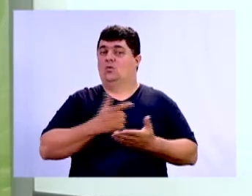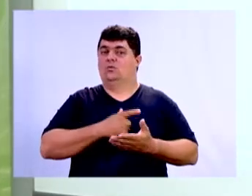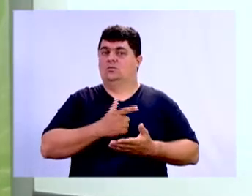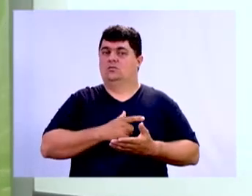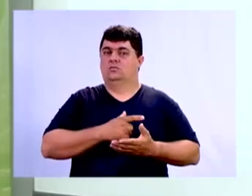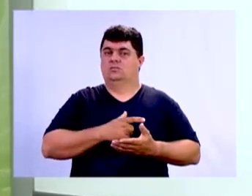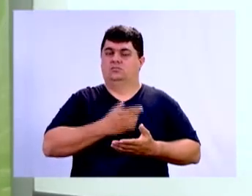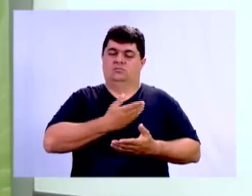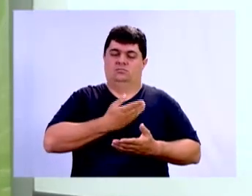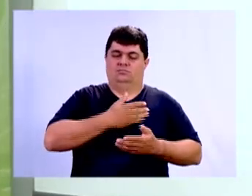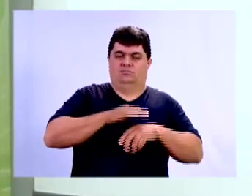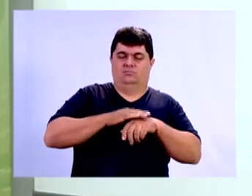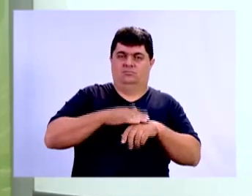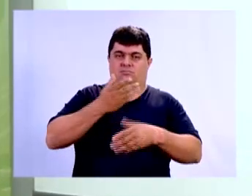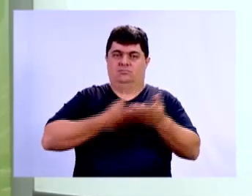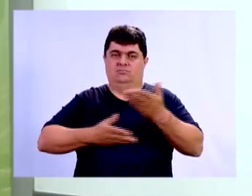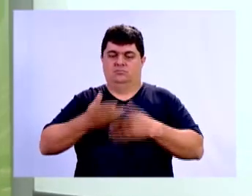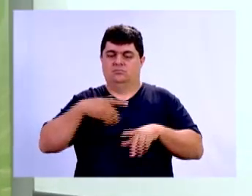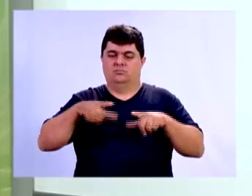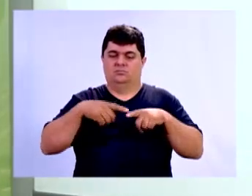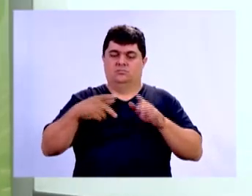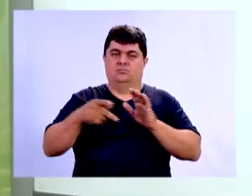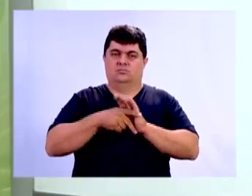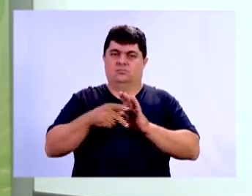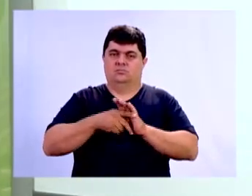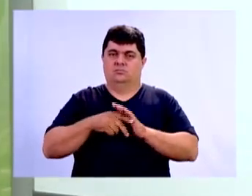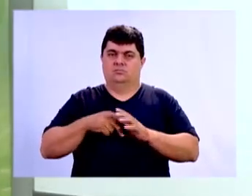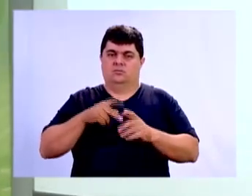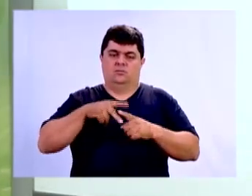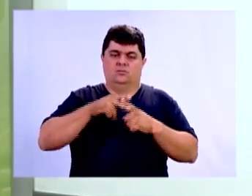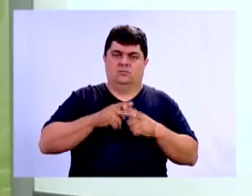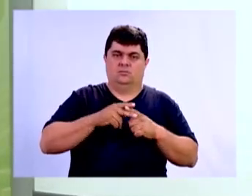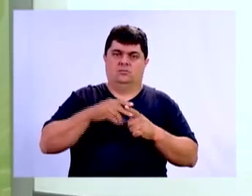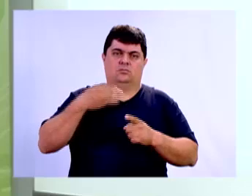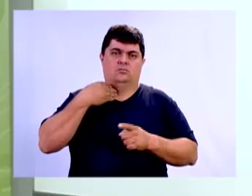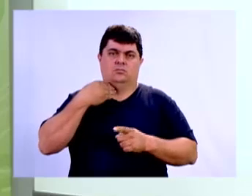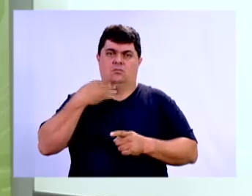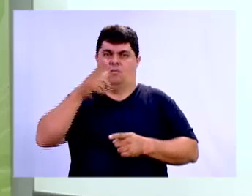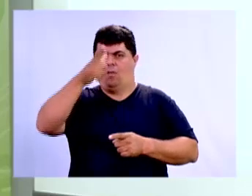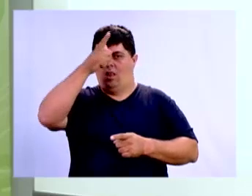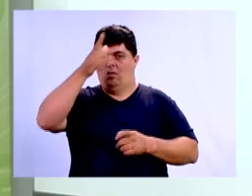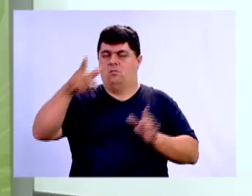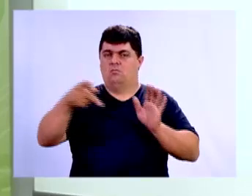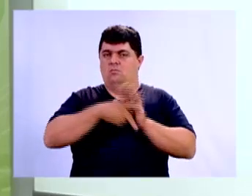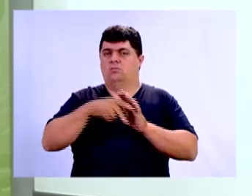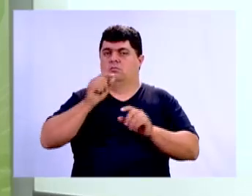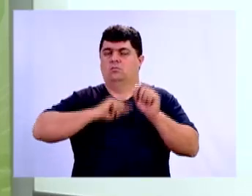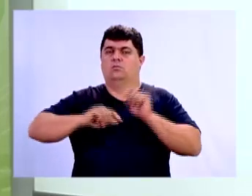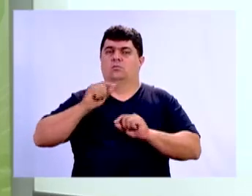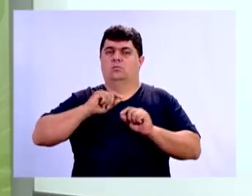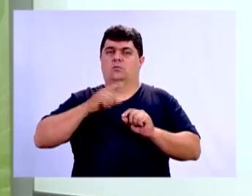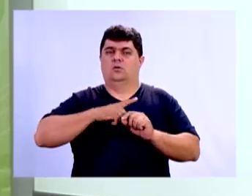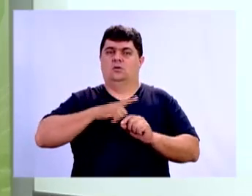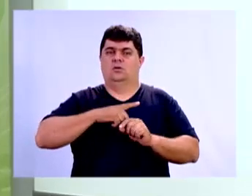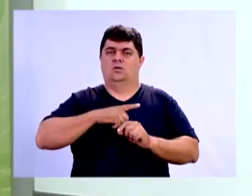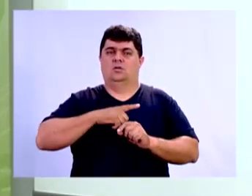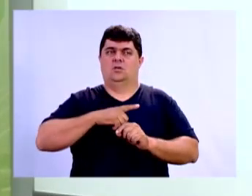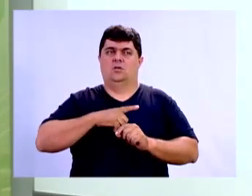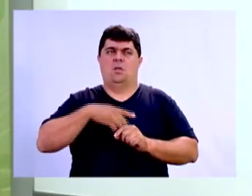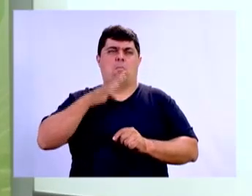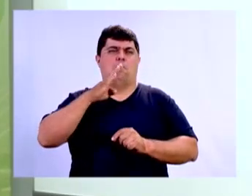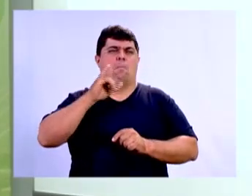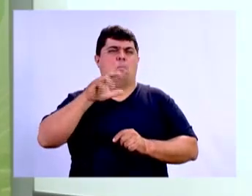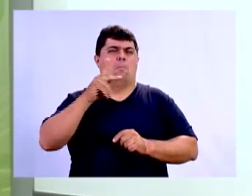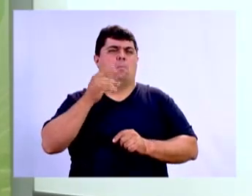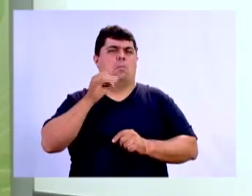com um amigo meu, por exemplo, que ele dá suporte a um banco alemão aí, E eles trabalham com bilhões de objetos.